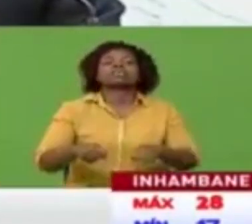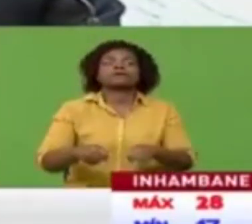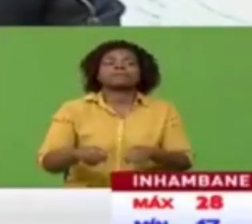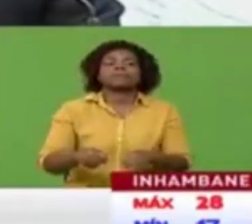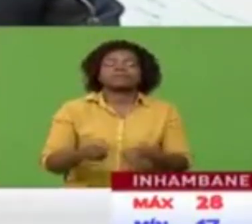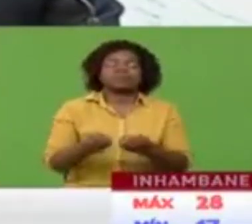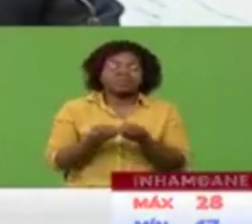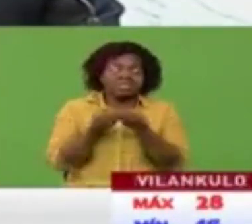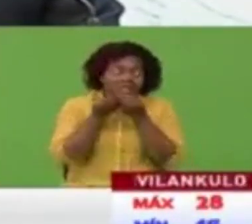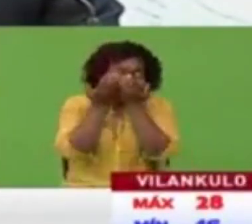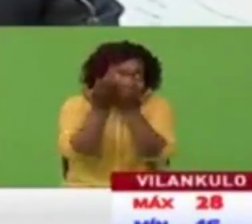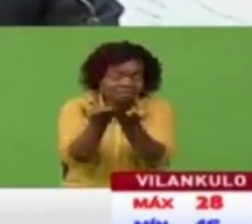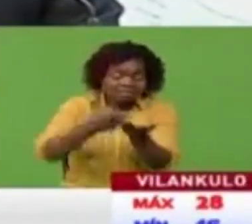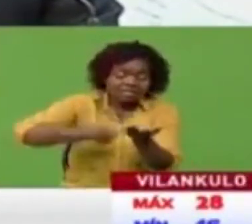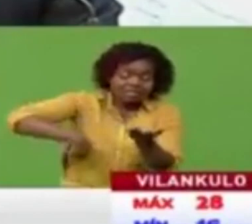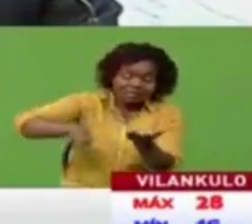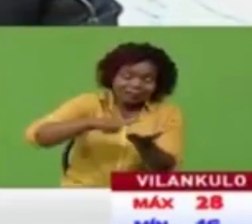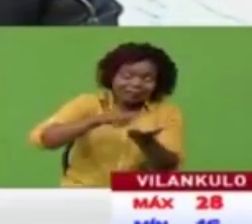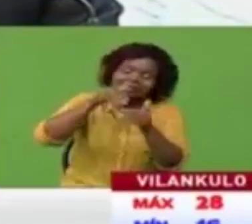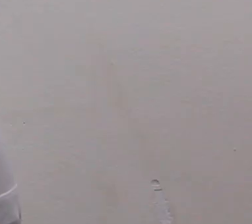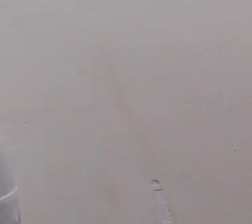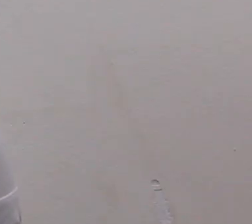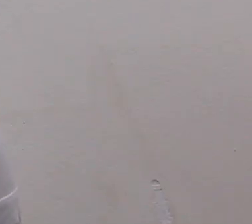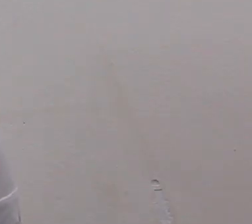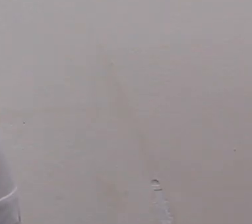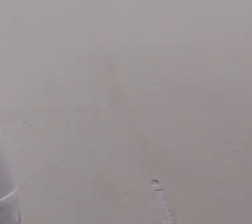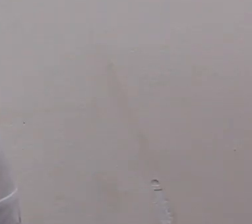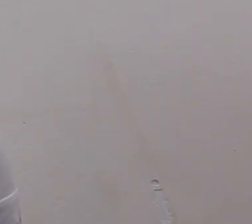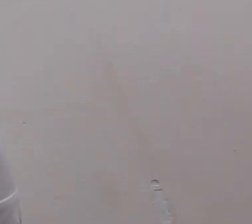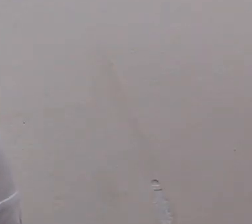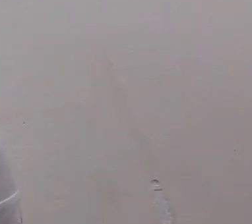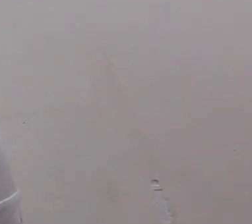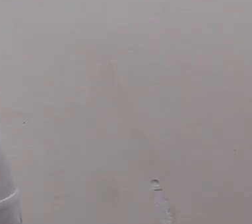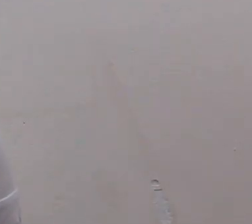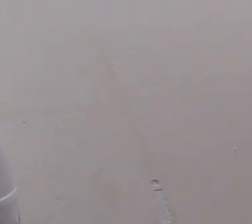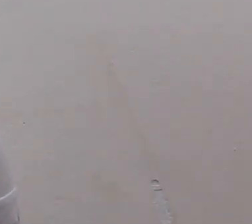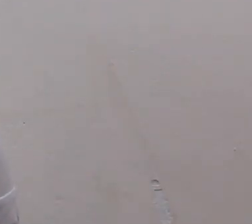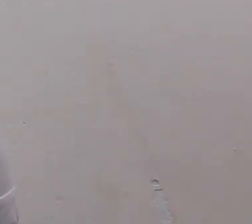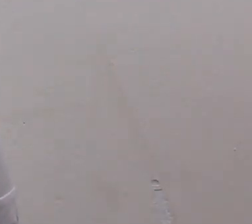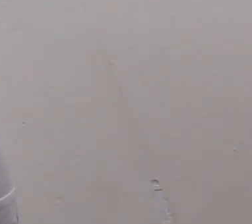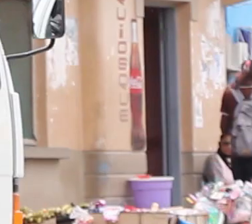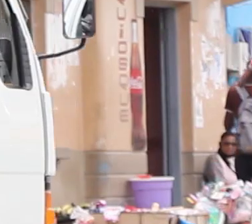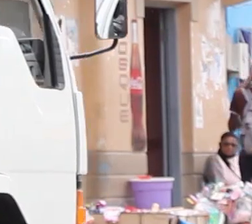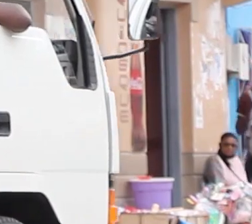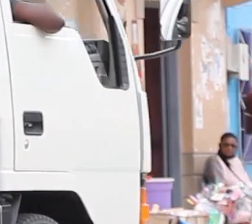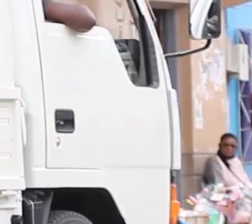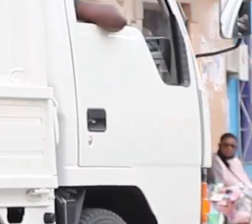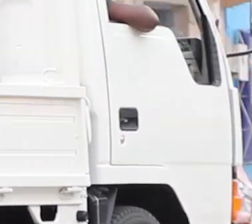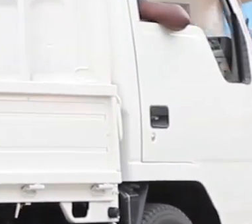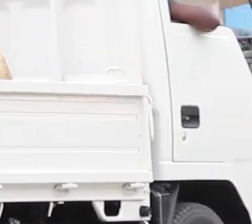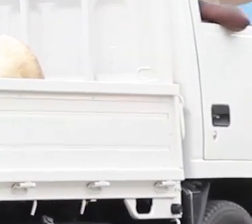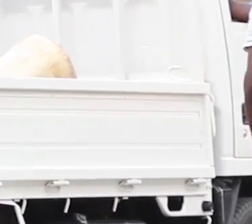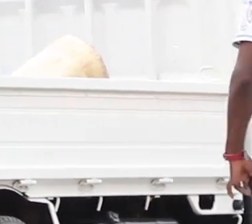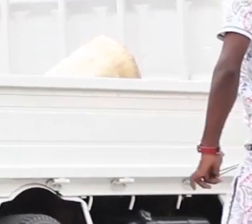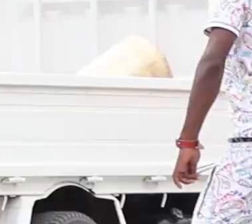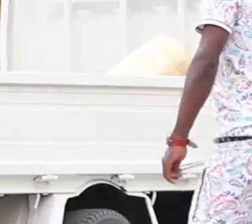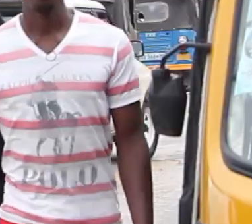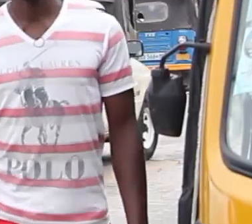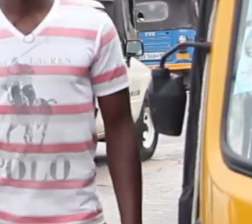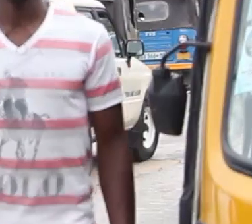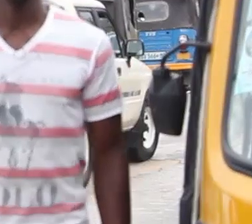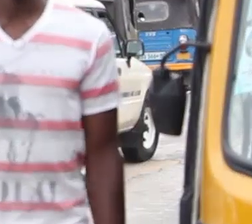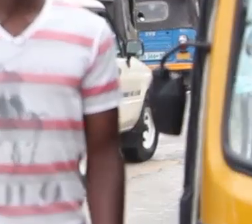ser: vamos ficar em casa. E os munícipes de Vilanculo aplaudem a decisão. Cidadãos do município de